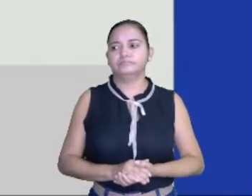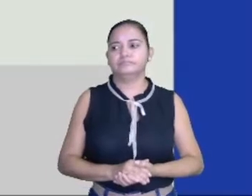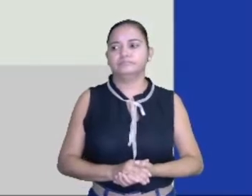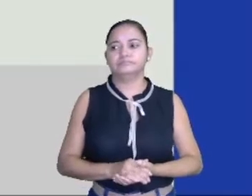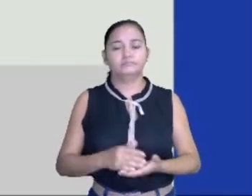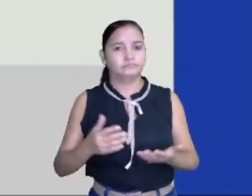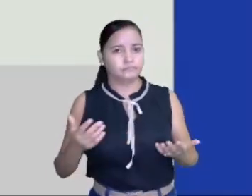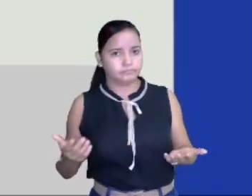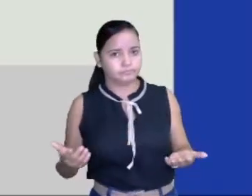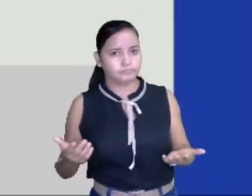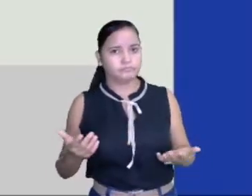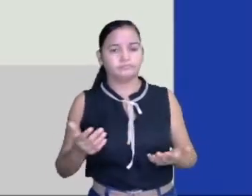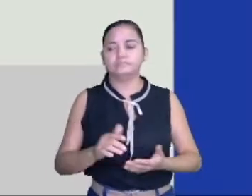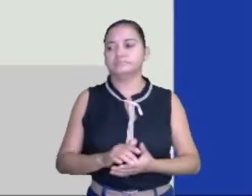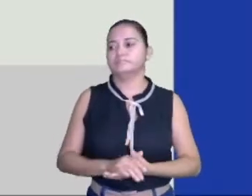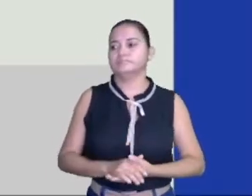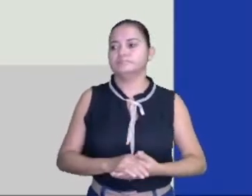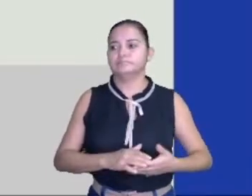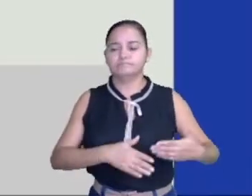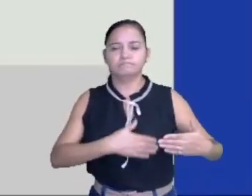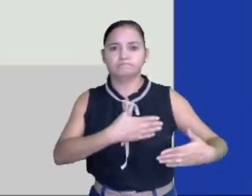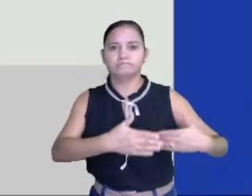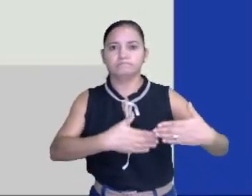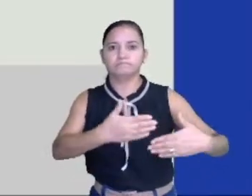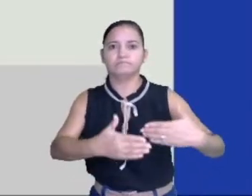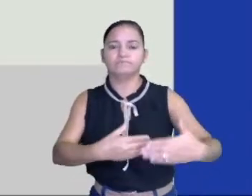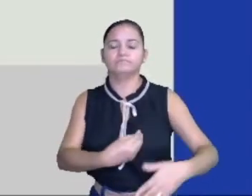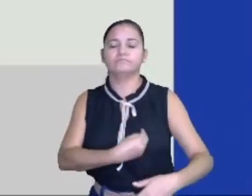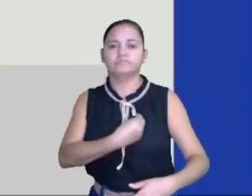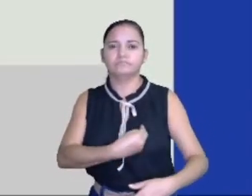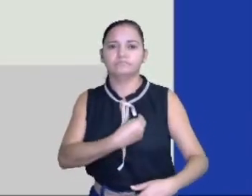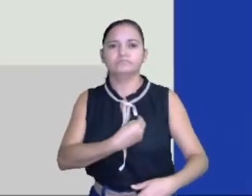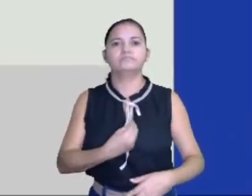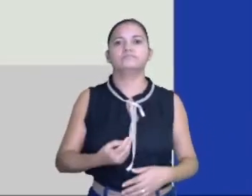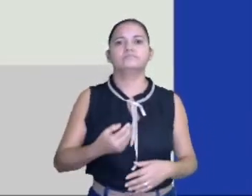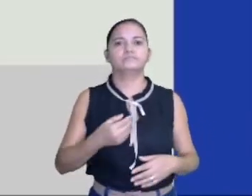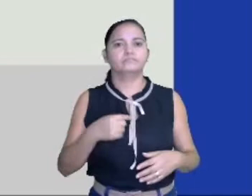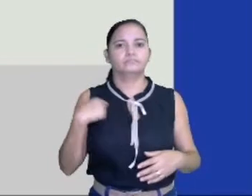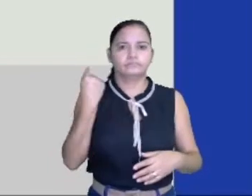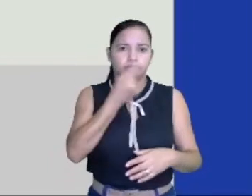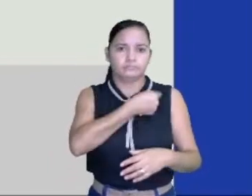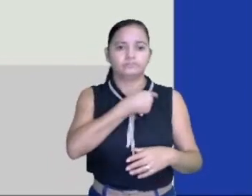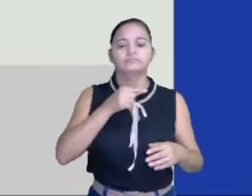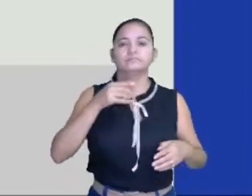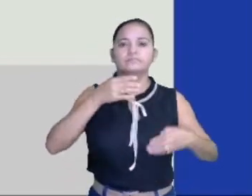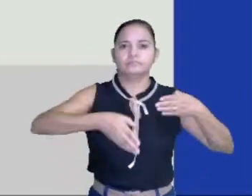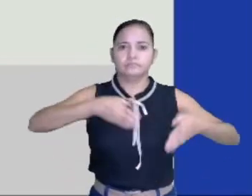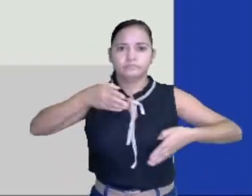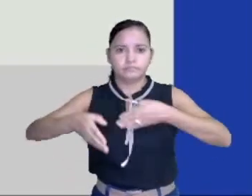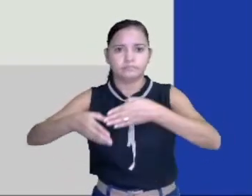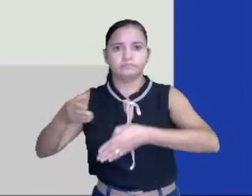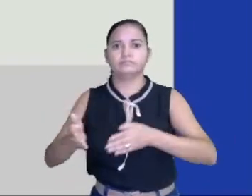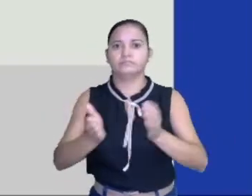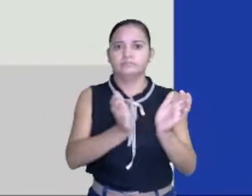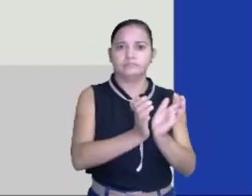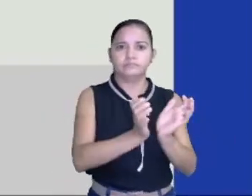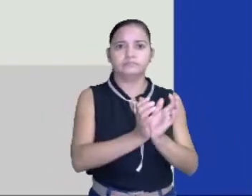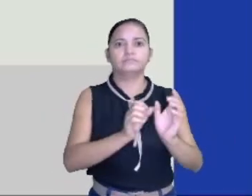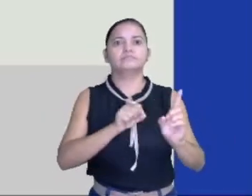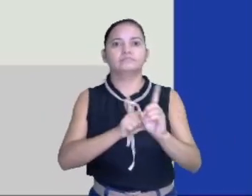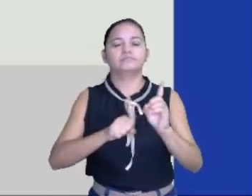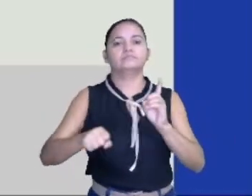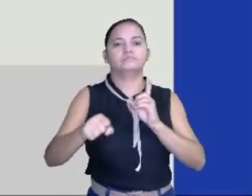Essa é a dica, Ao longo da nossa vida, vamos participar de diferentes grupos sociais ao mesmo tempo. Os